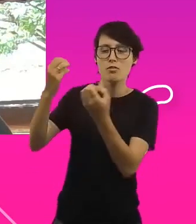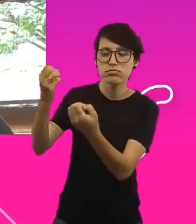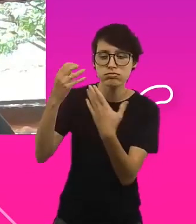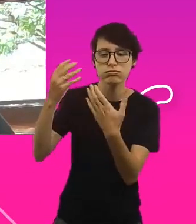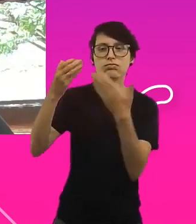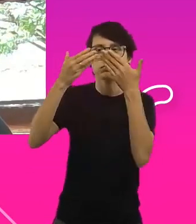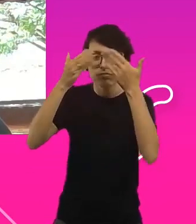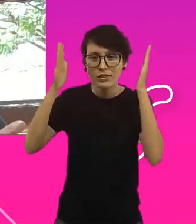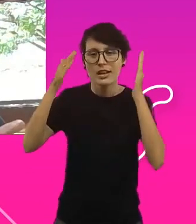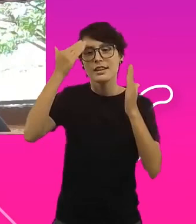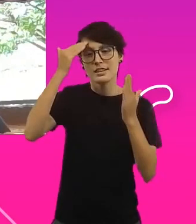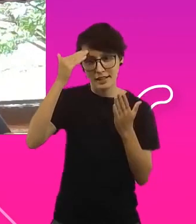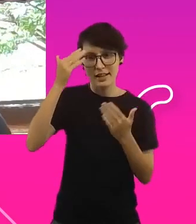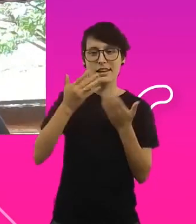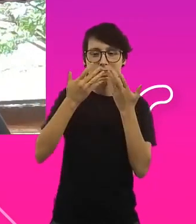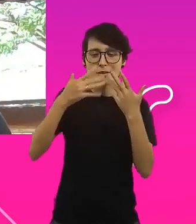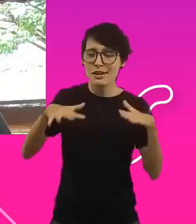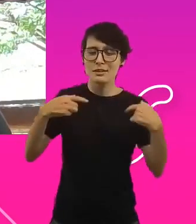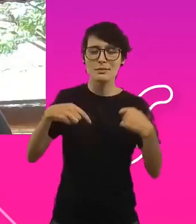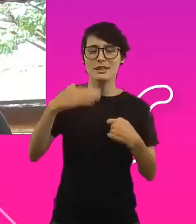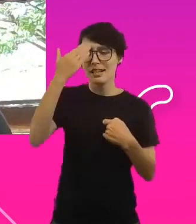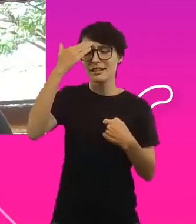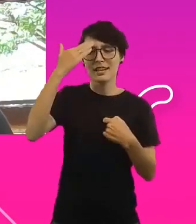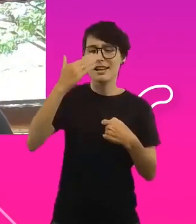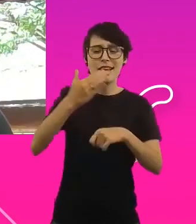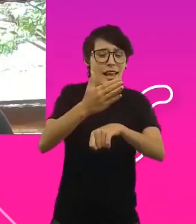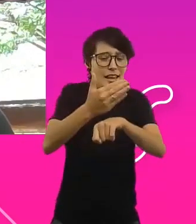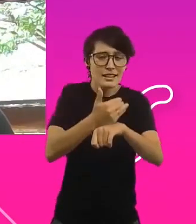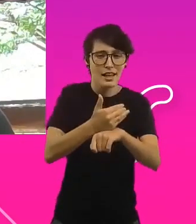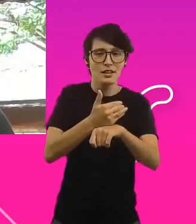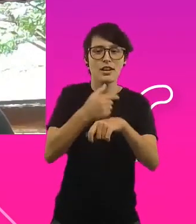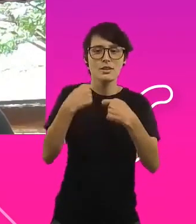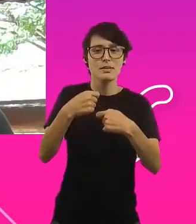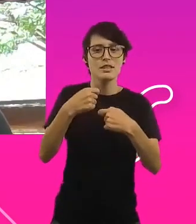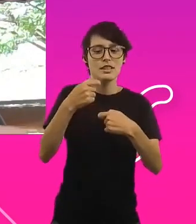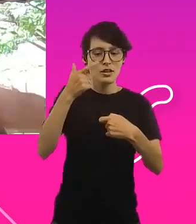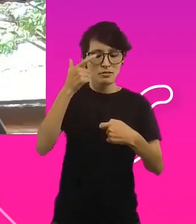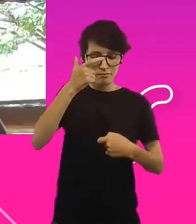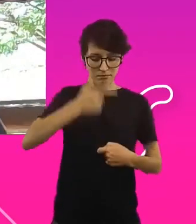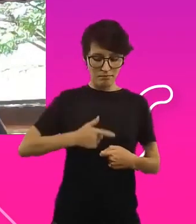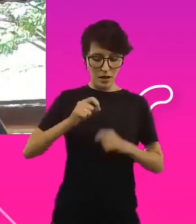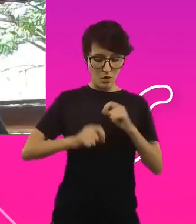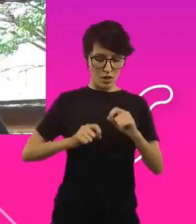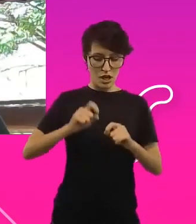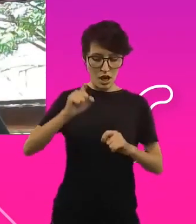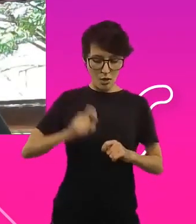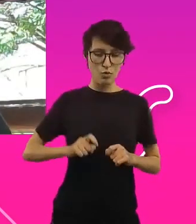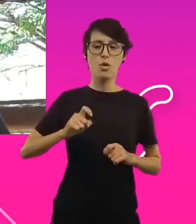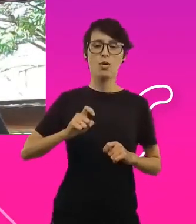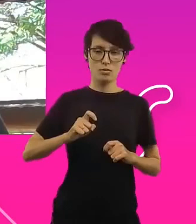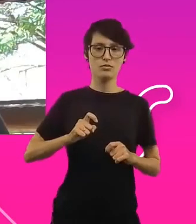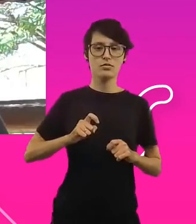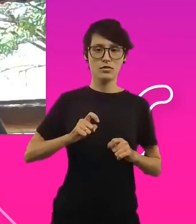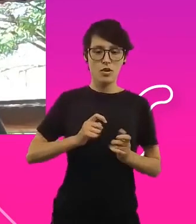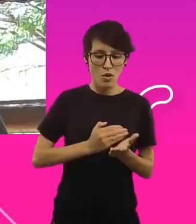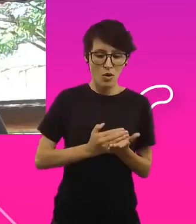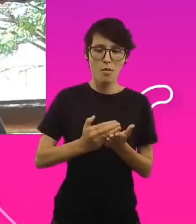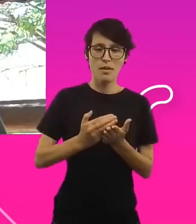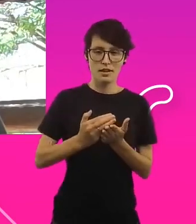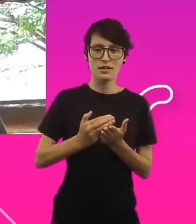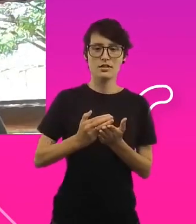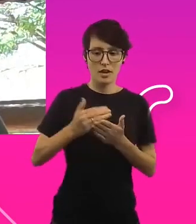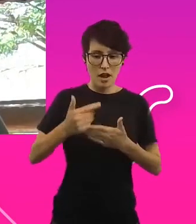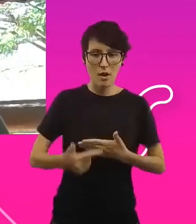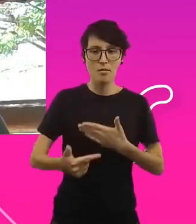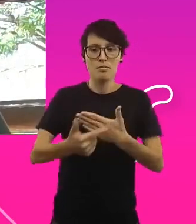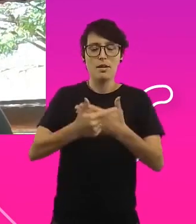as crianças precisam começar a entender, a gente precisa começar a se entender como ser humano desde o início da educação. Eu acho que esse é o papel da